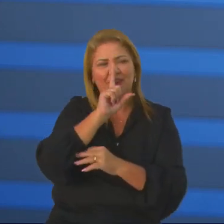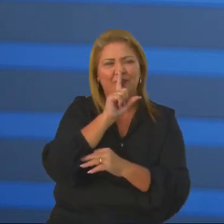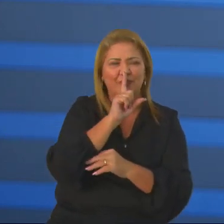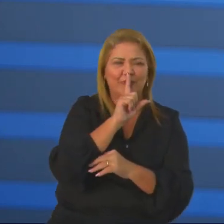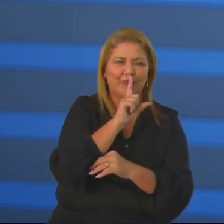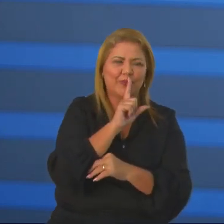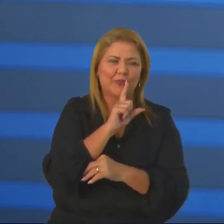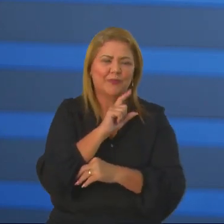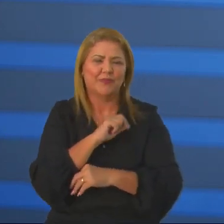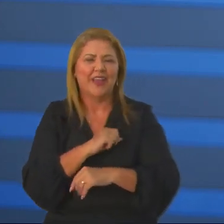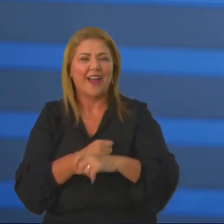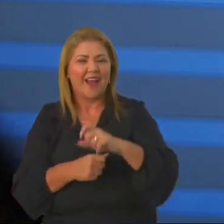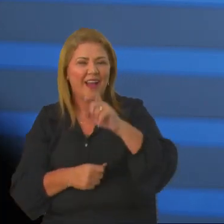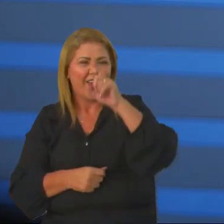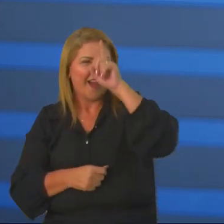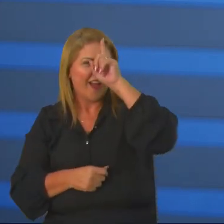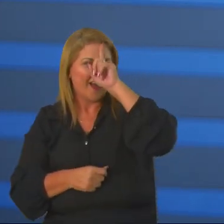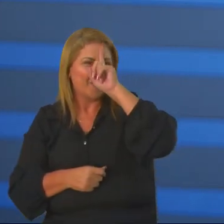amarelo,